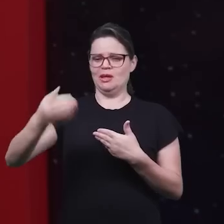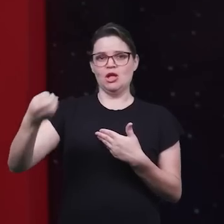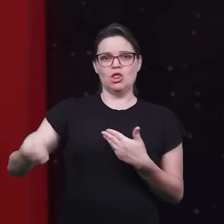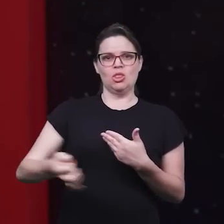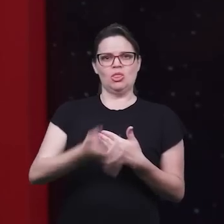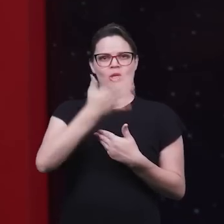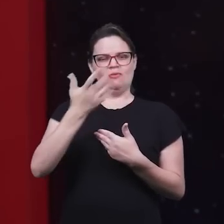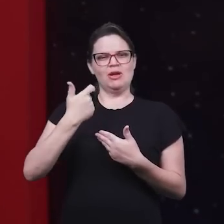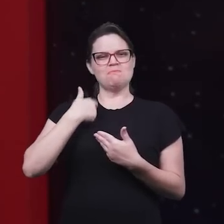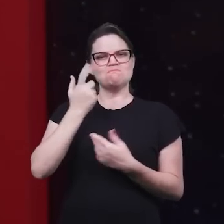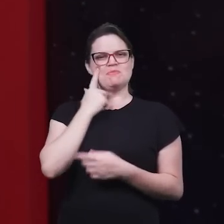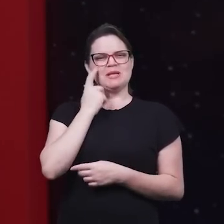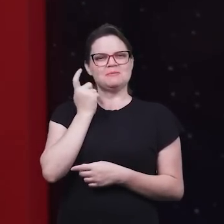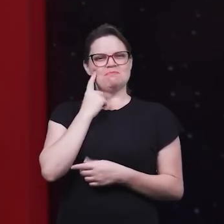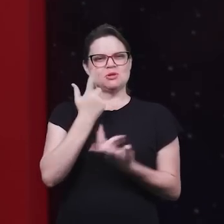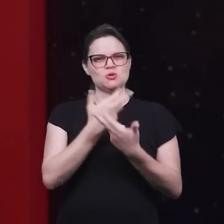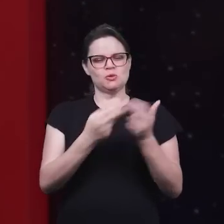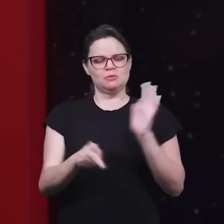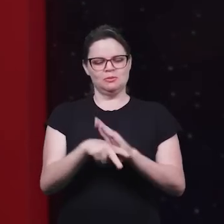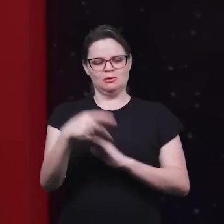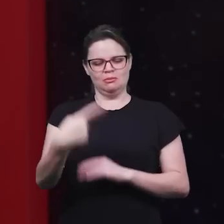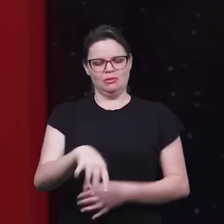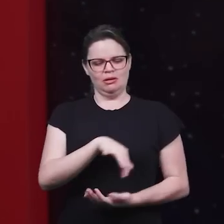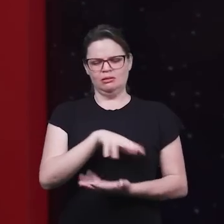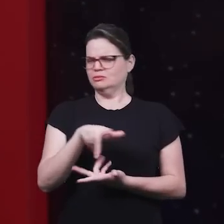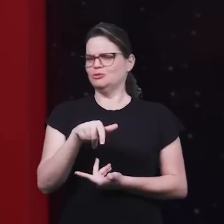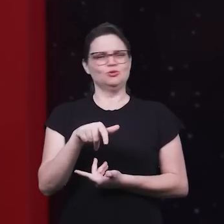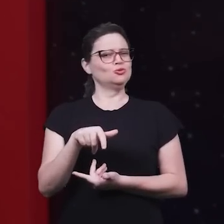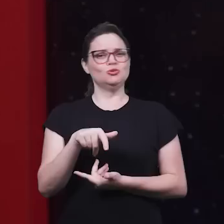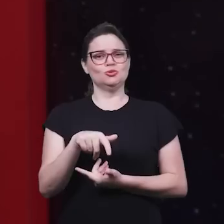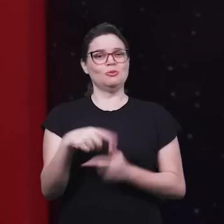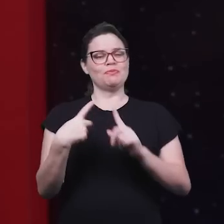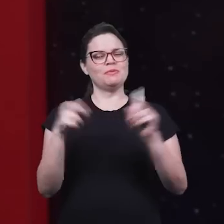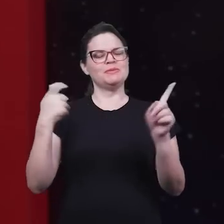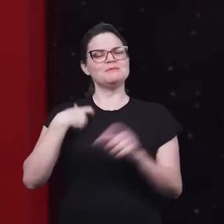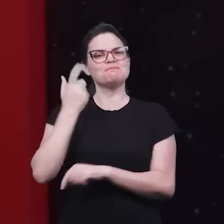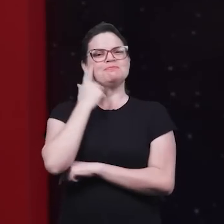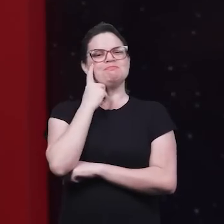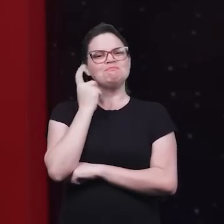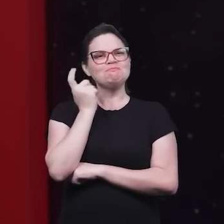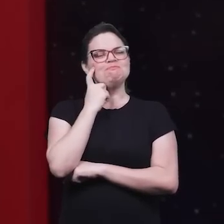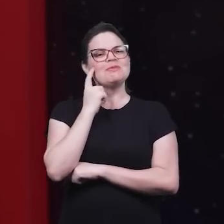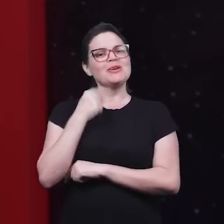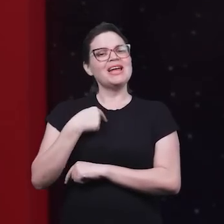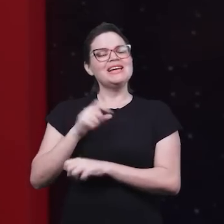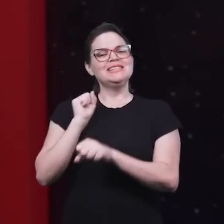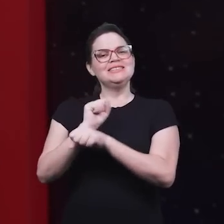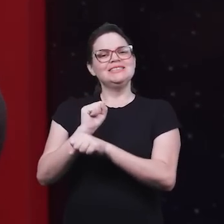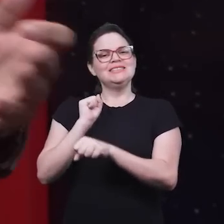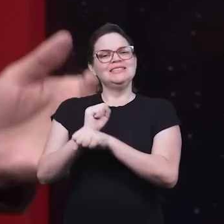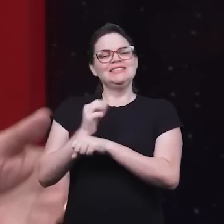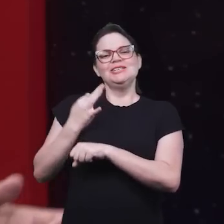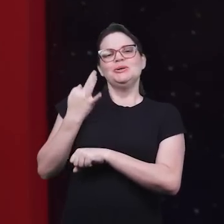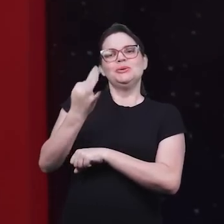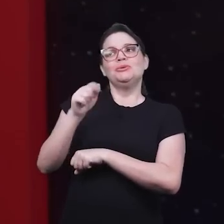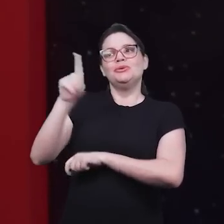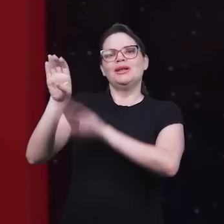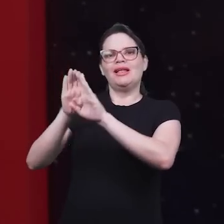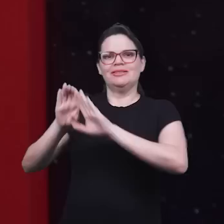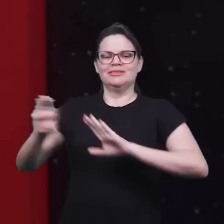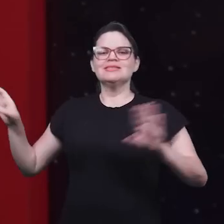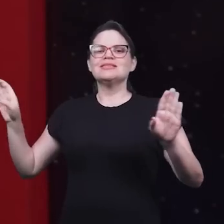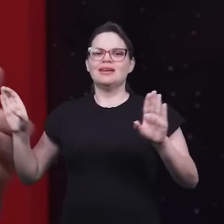para esta vida. Há uma máxima no mundo de se viver como se fosse o último